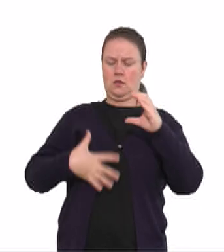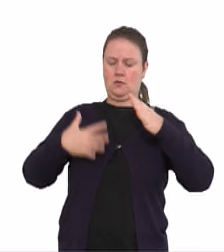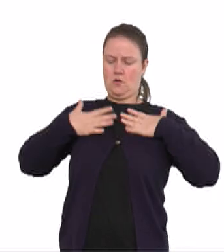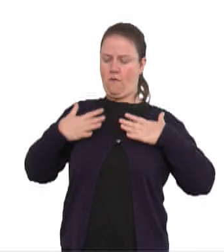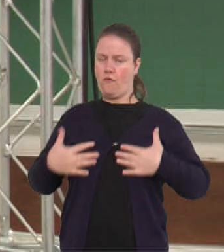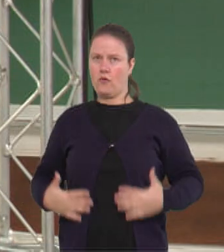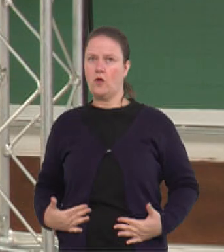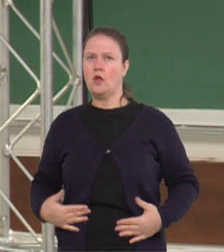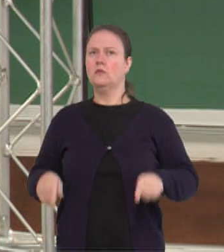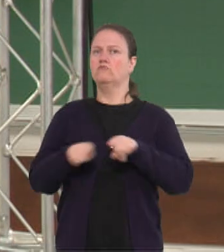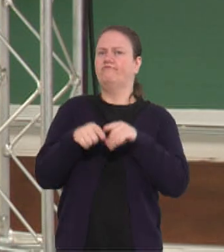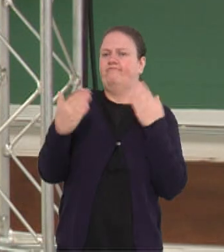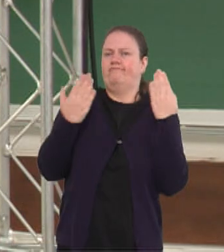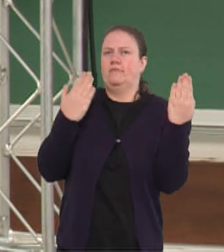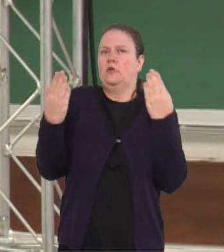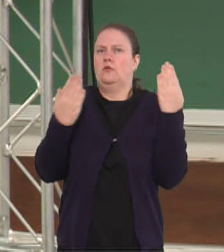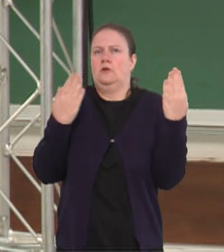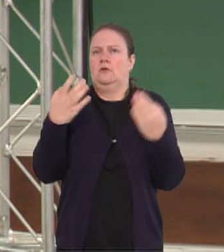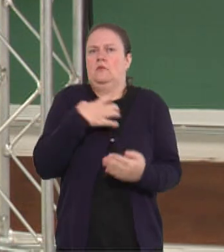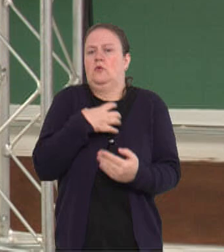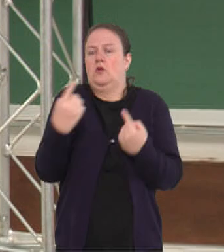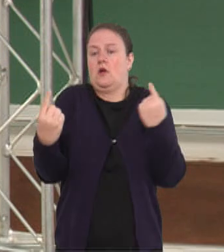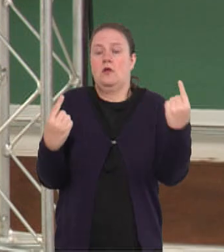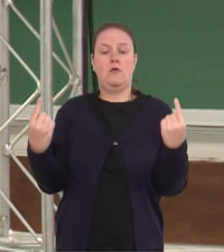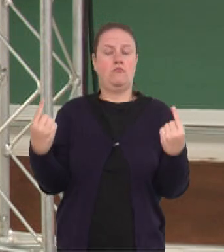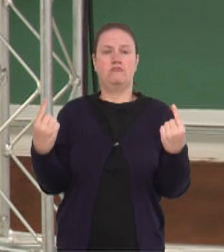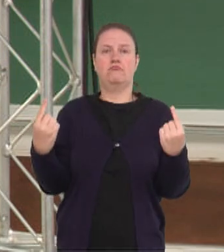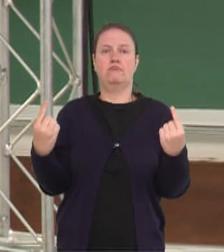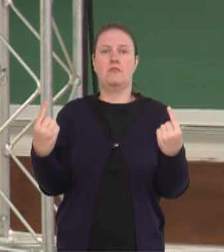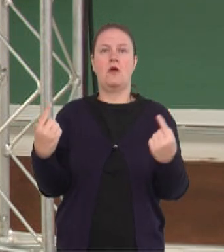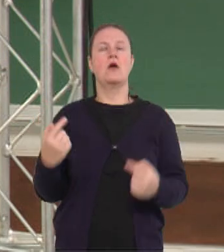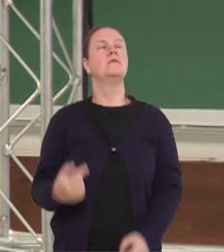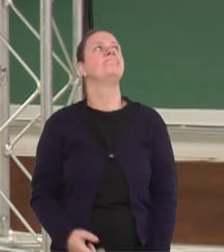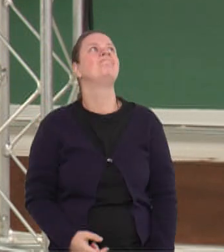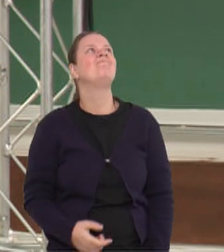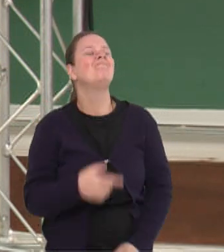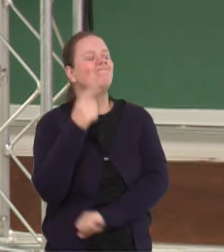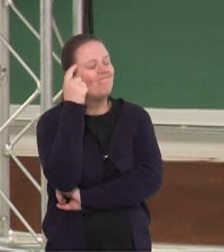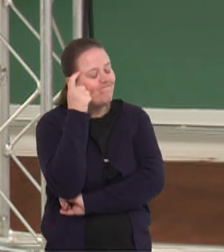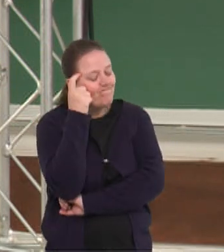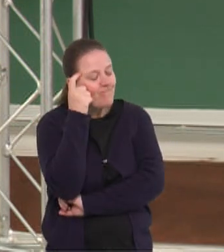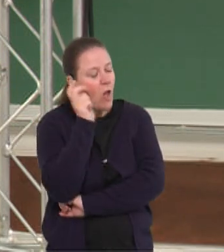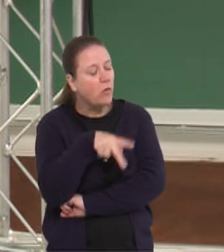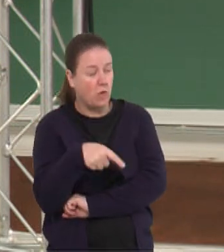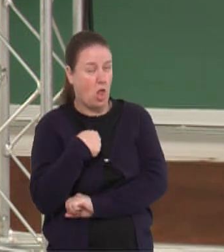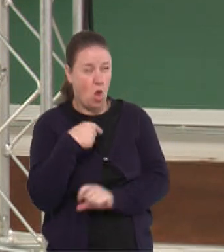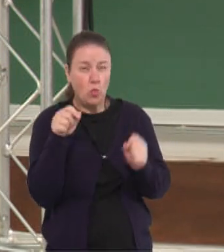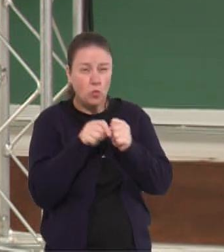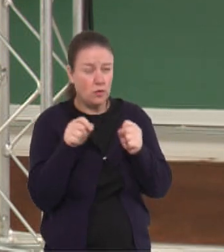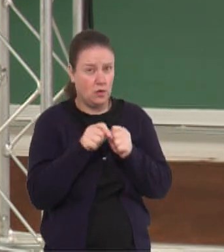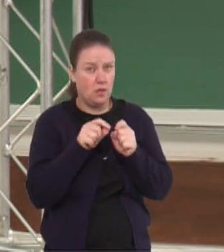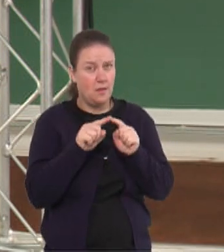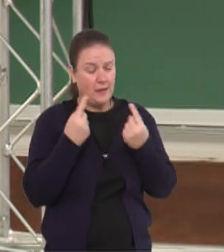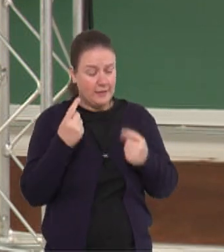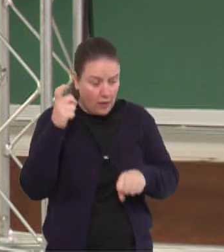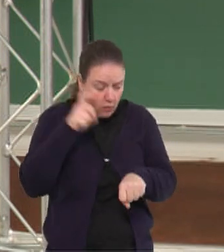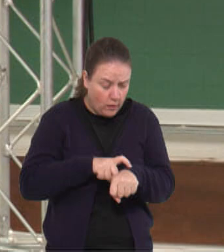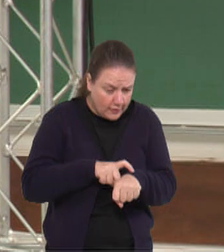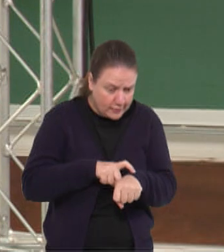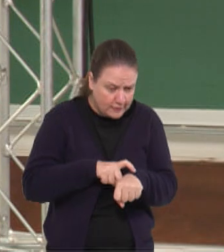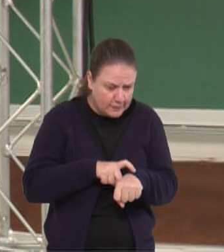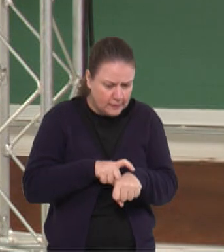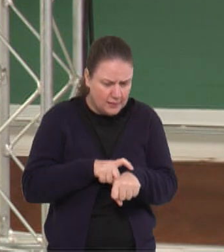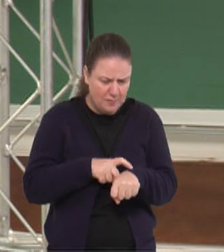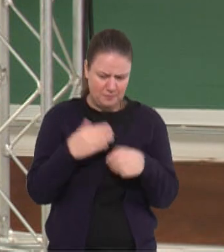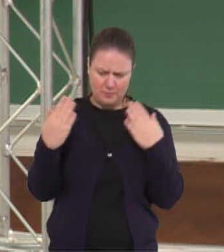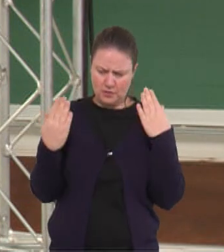psicológicas? Ai, professora, eu fiz, mas na hora eu não sabia direito o que era a